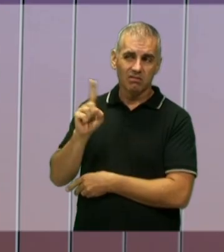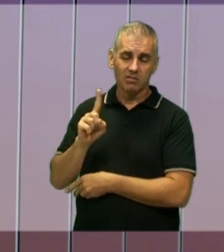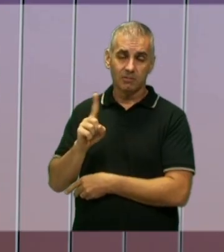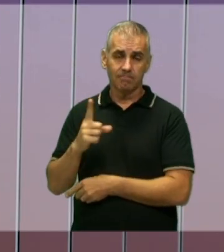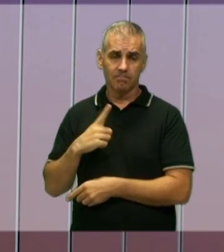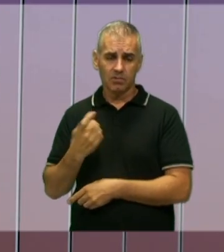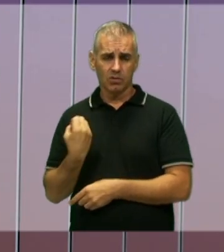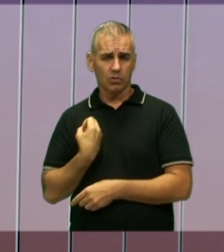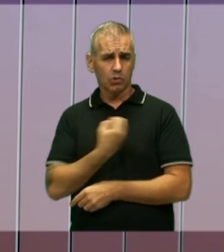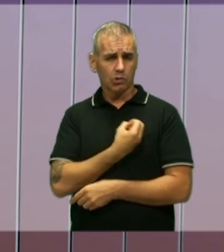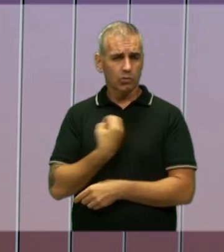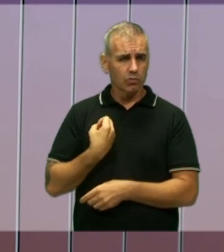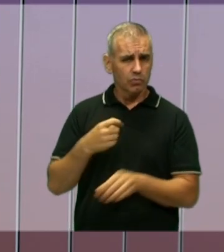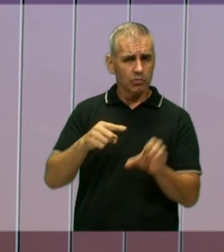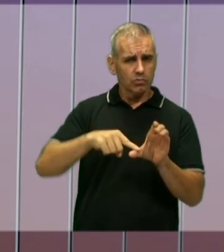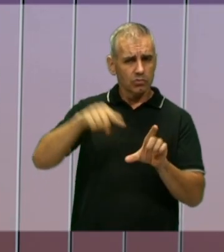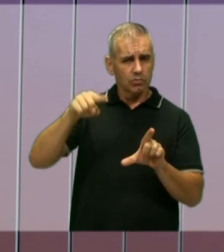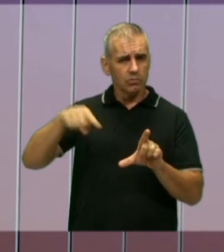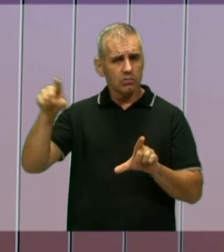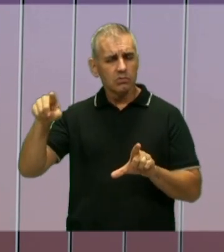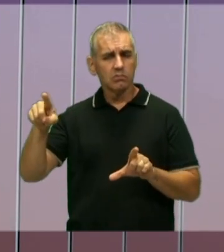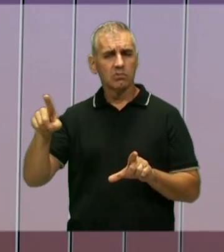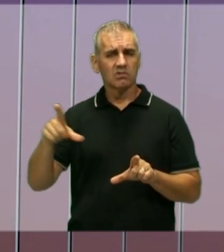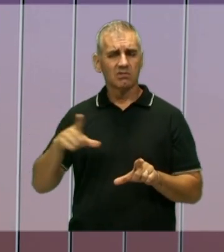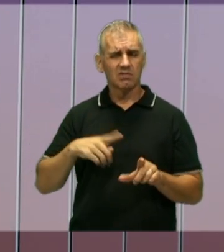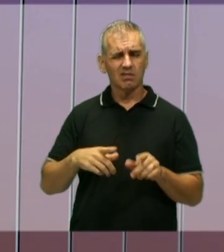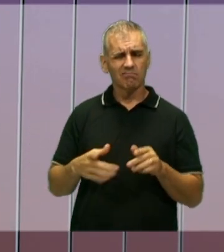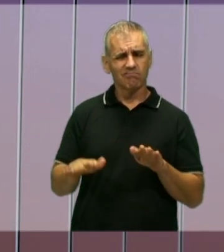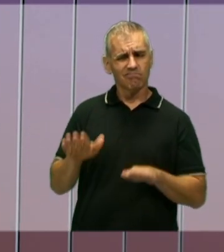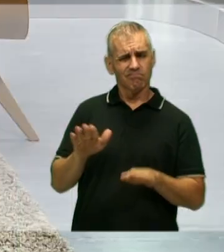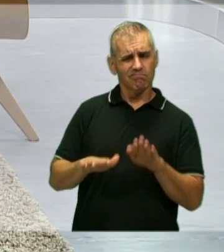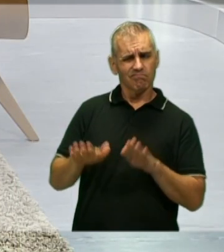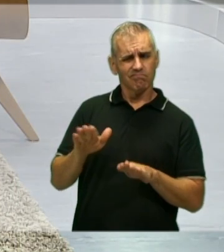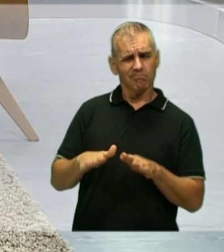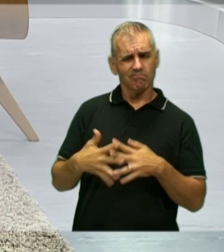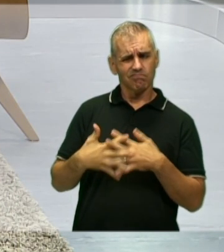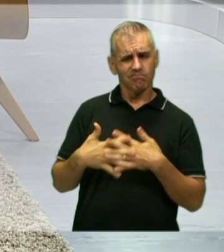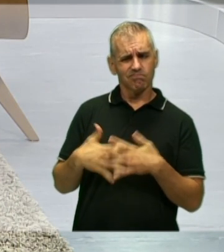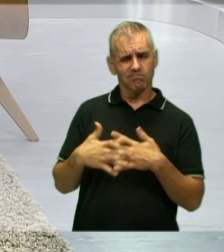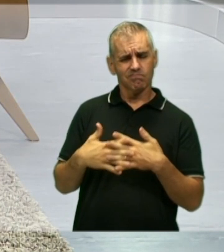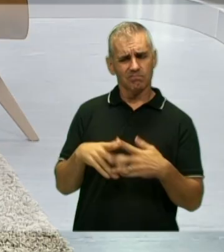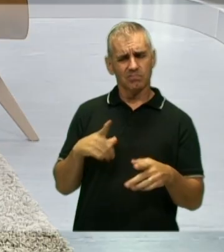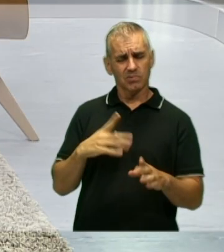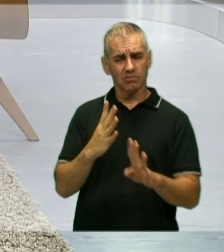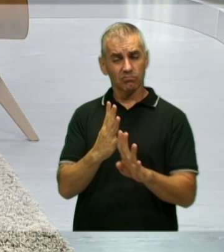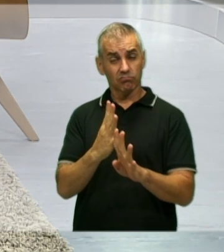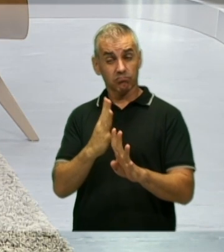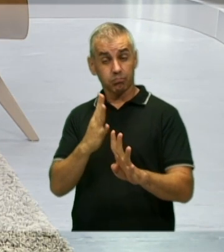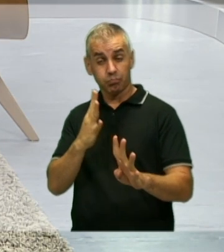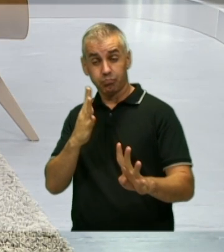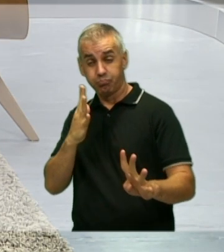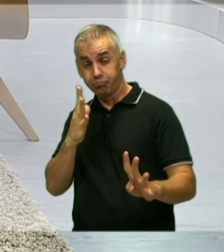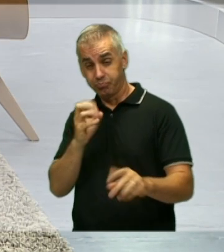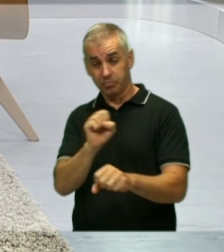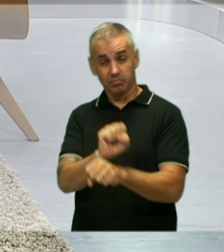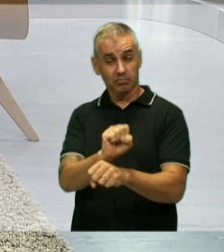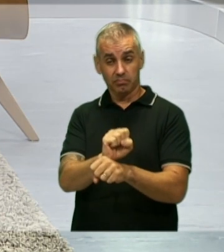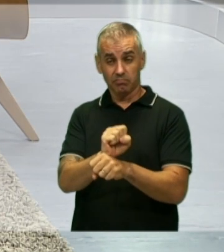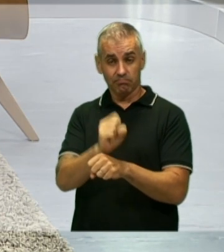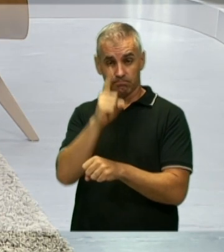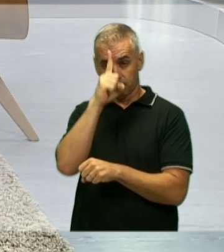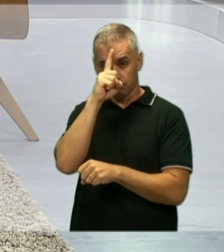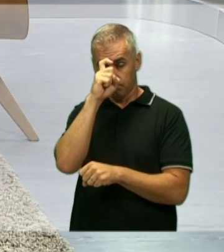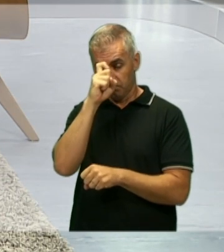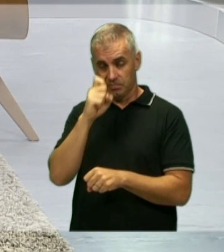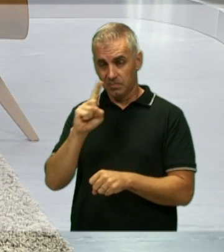gente vê que realmente existe ali alguma inconformidade em relação ao tempo de espera no hospital. Mas não é o tempo de espera depois